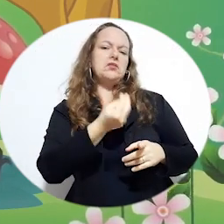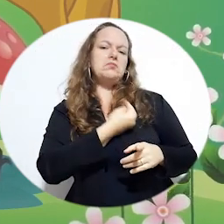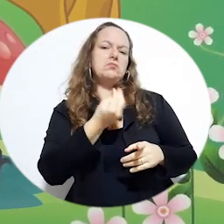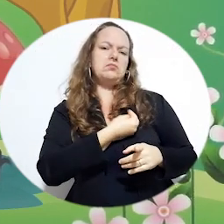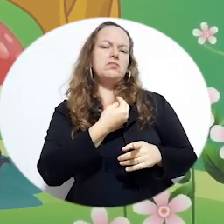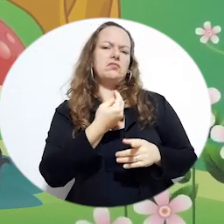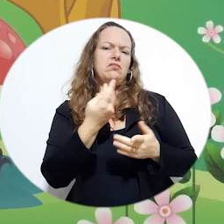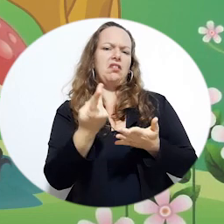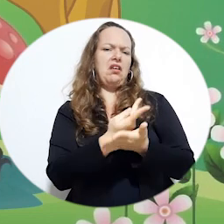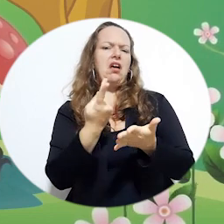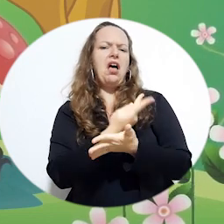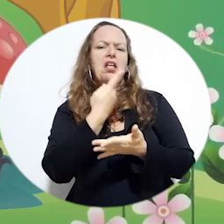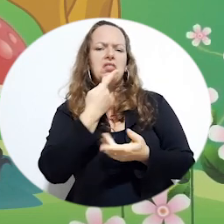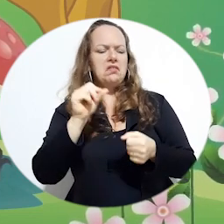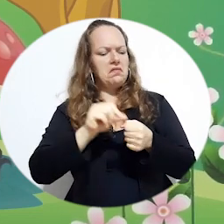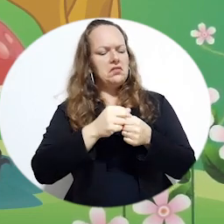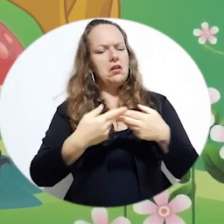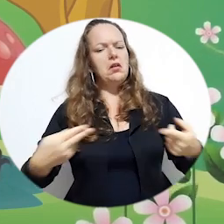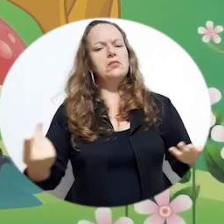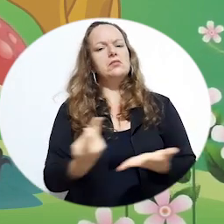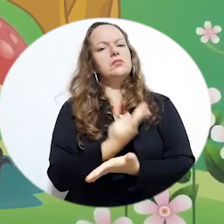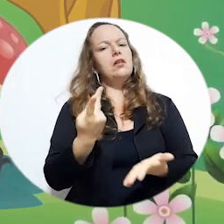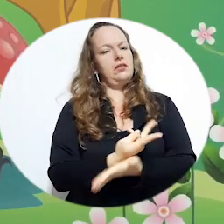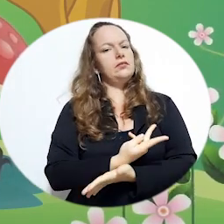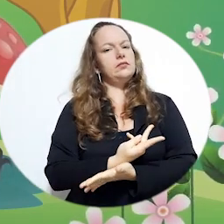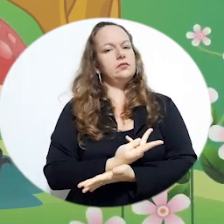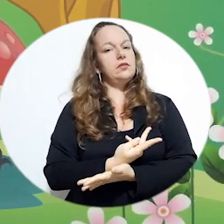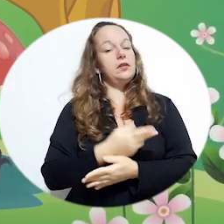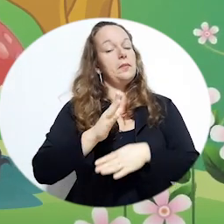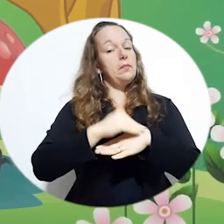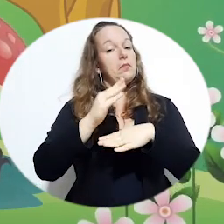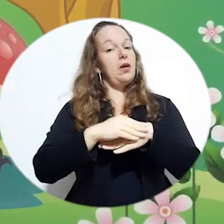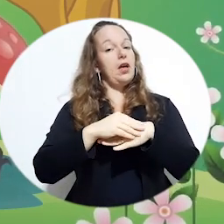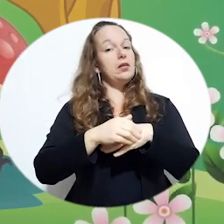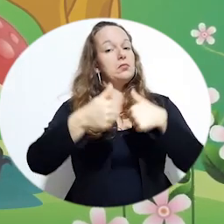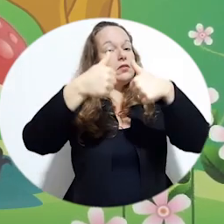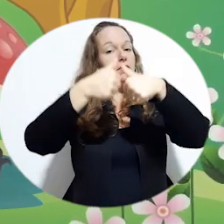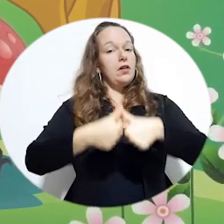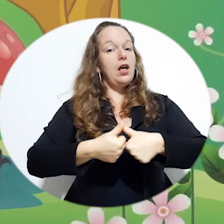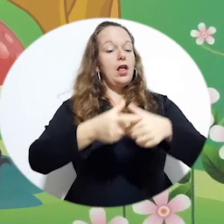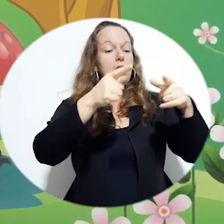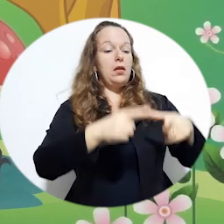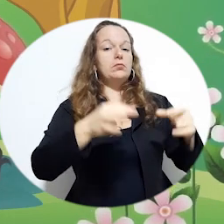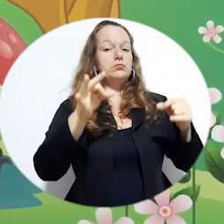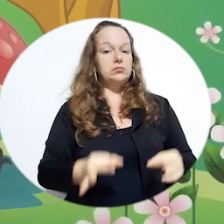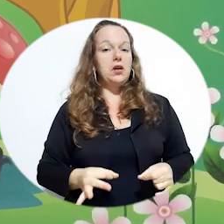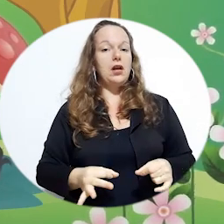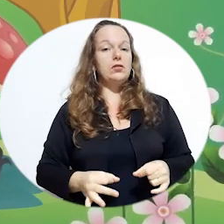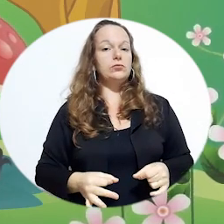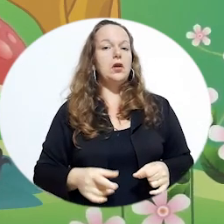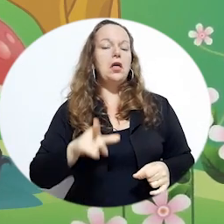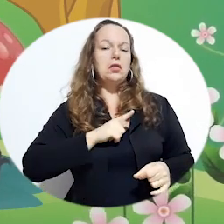Egito e faziam muitas coisas ruins. Mas para entrar na terra que eu tenho para vocês, que